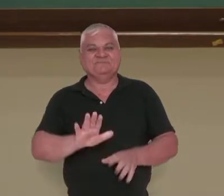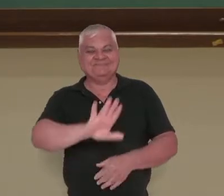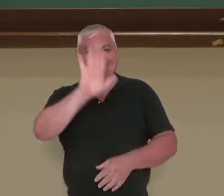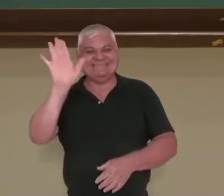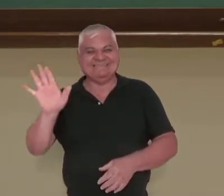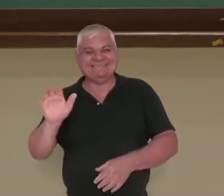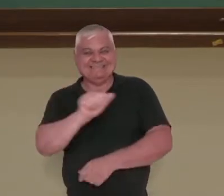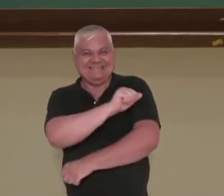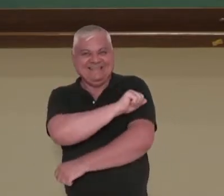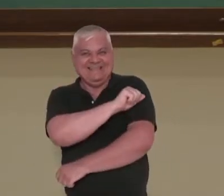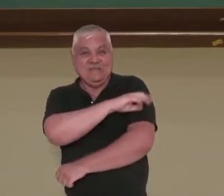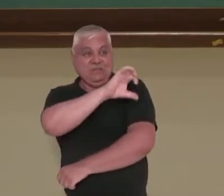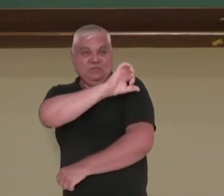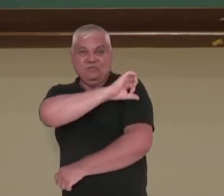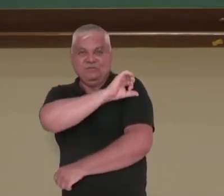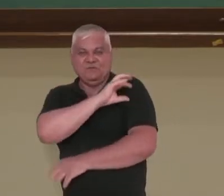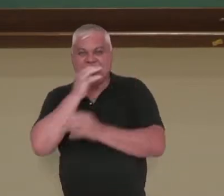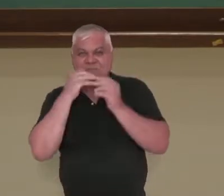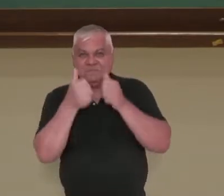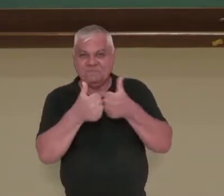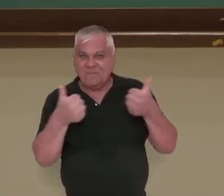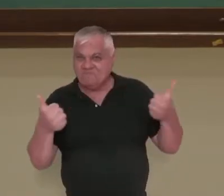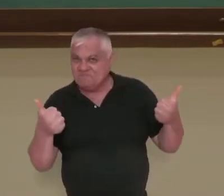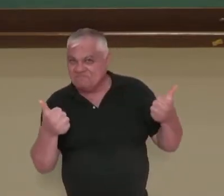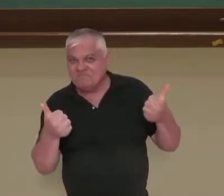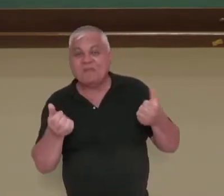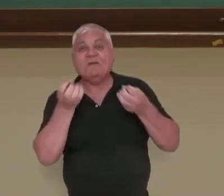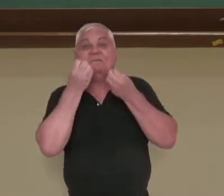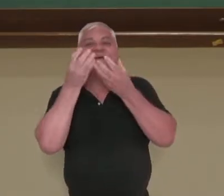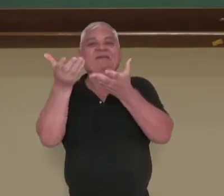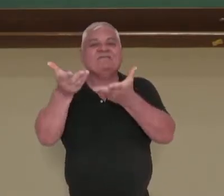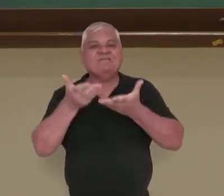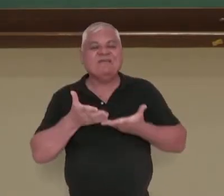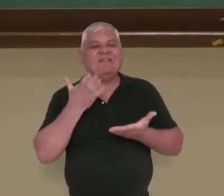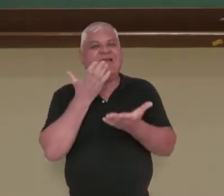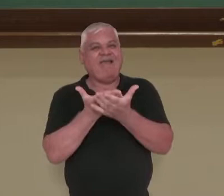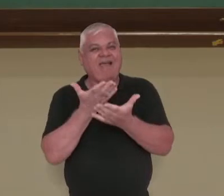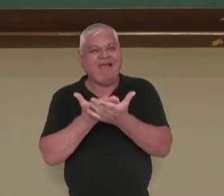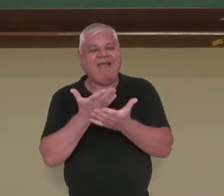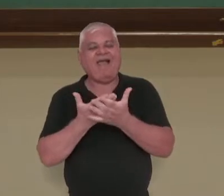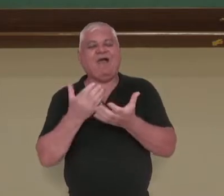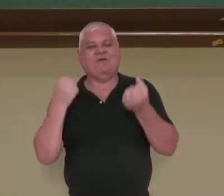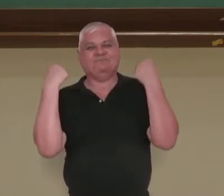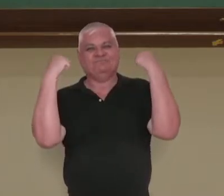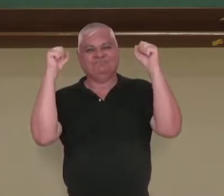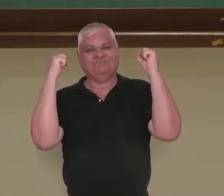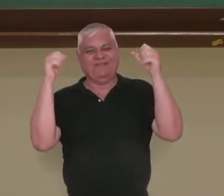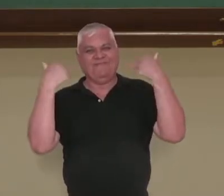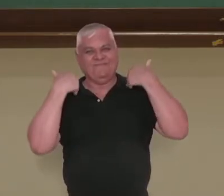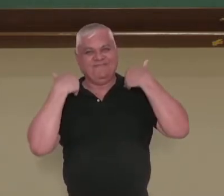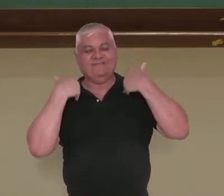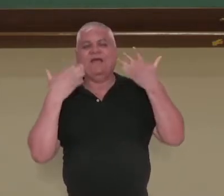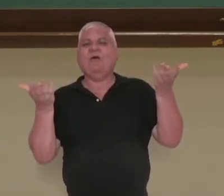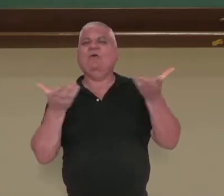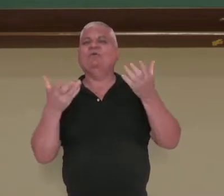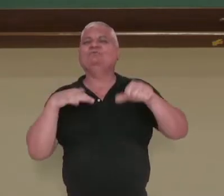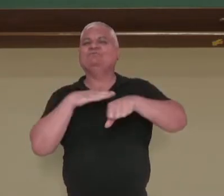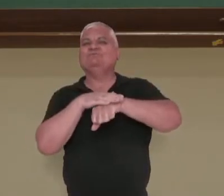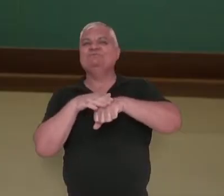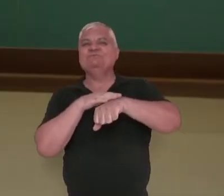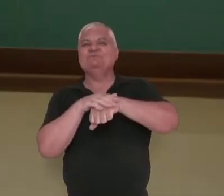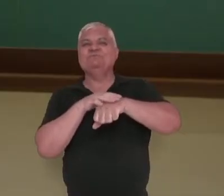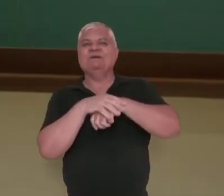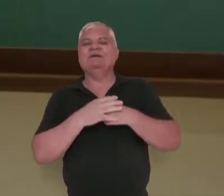Olá pessoal do nono ano, tudo bem com vocês? Bem-vindos à nossa videoaula de Educação Física. Hoje nós vamos conversar um